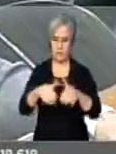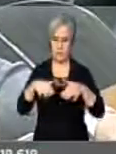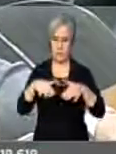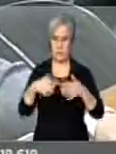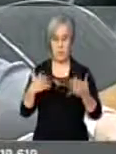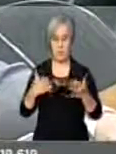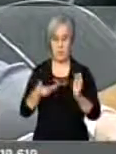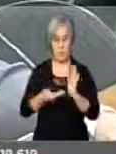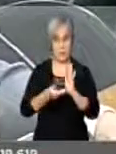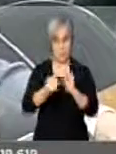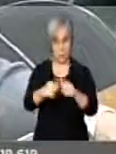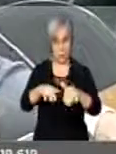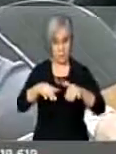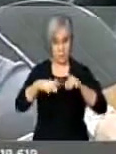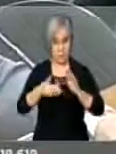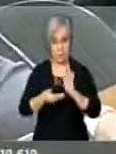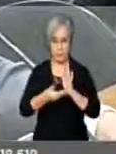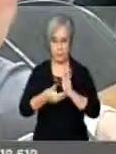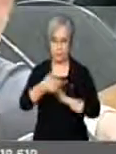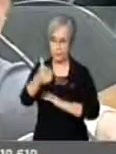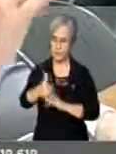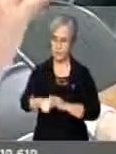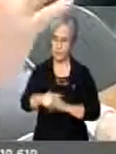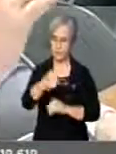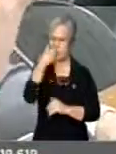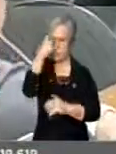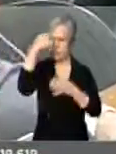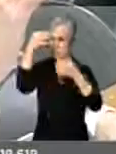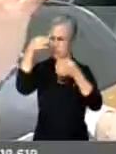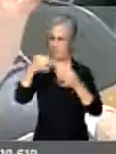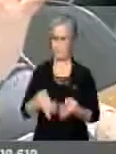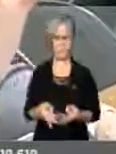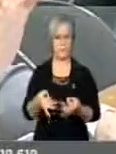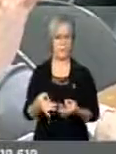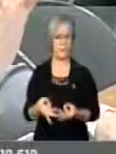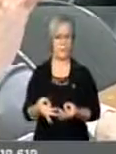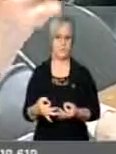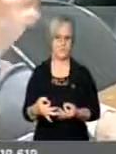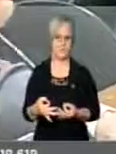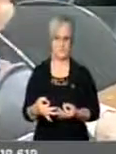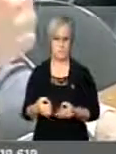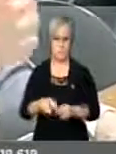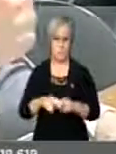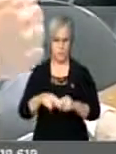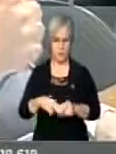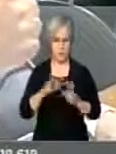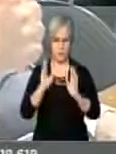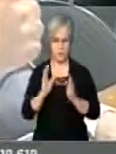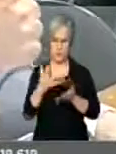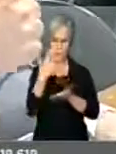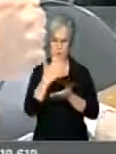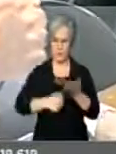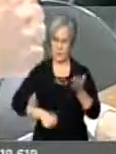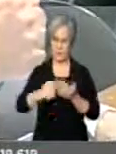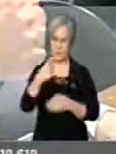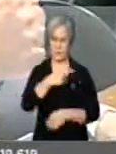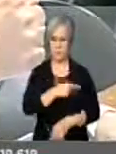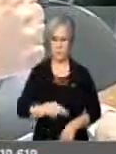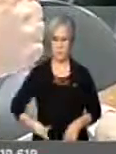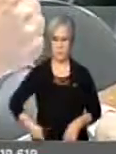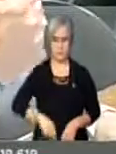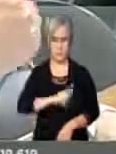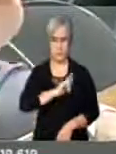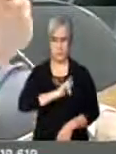plenário, mais uma vez, se postou de maneira ajuizada, teve juízo, porque já cassou uma presidente da República, o plenário desta